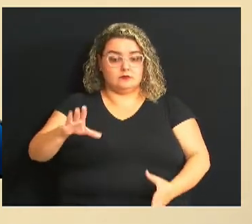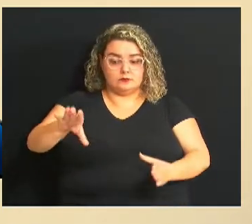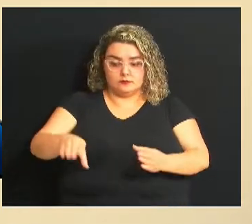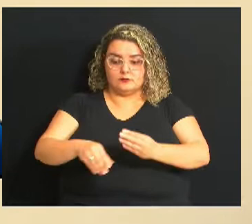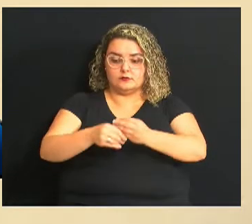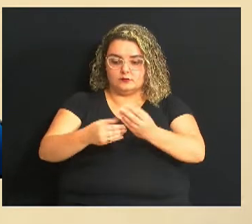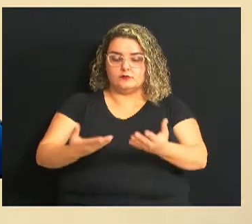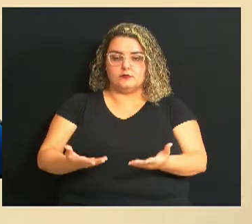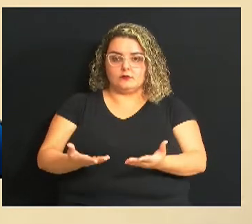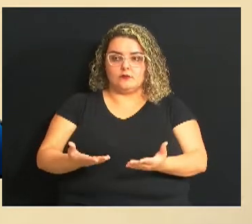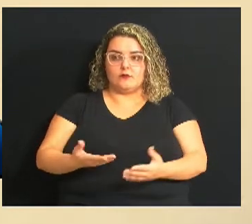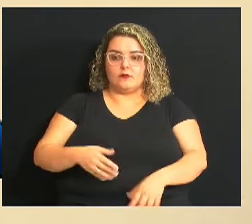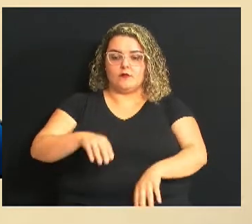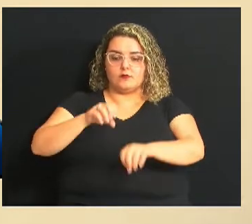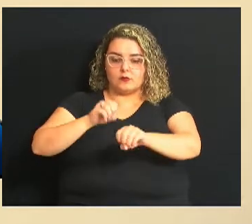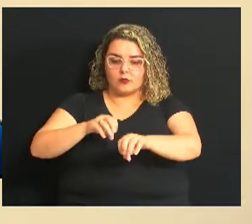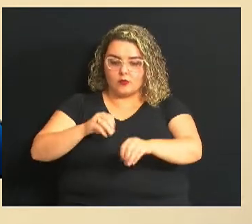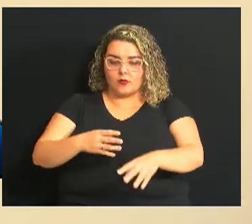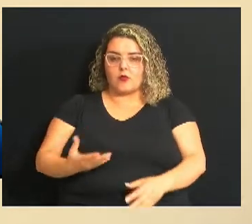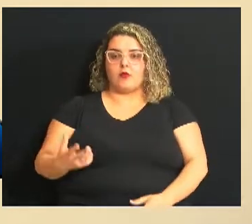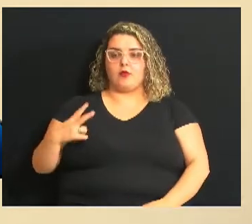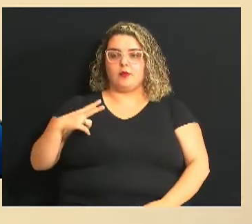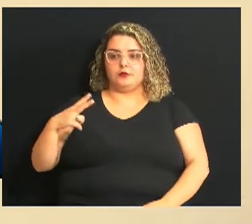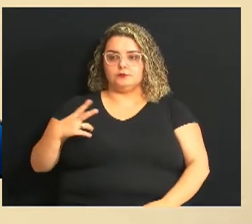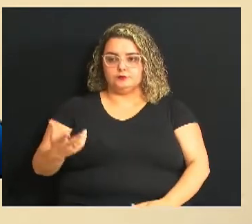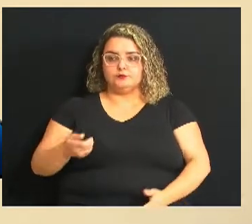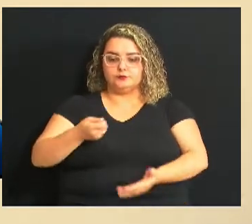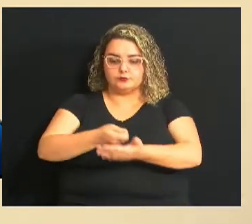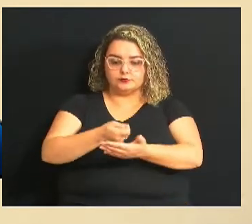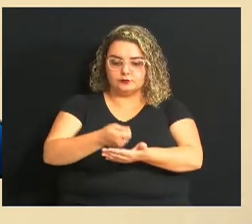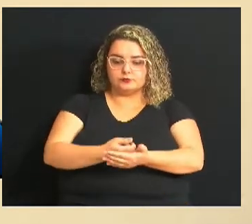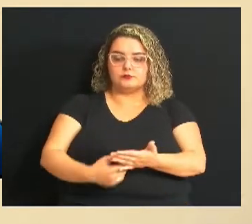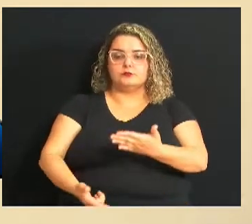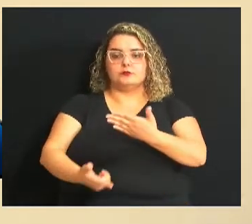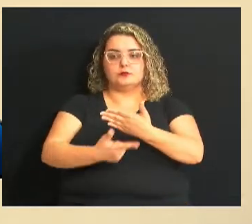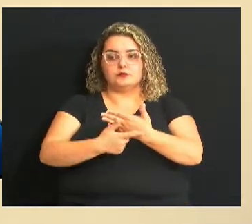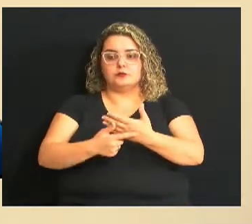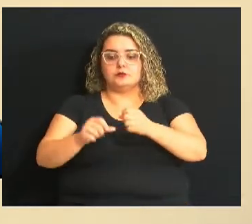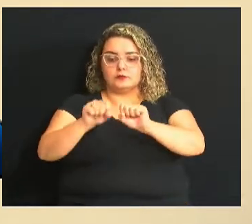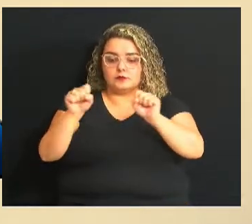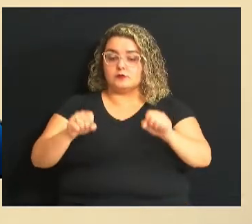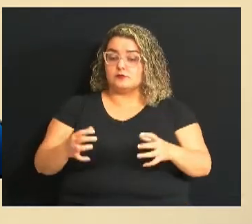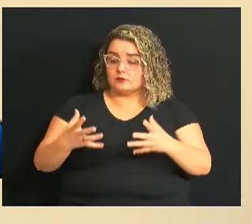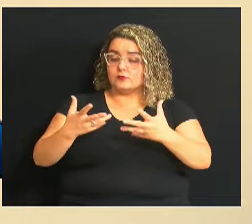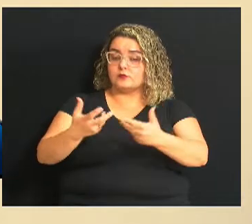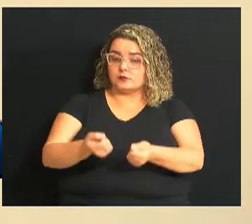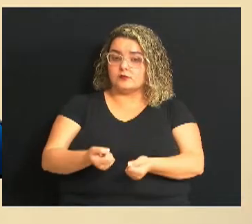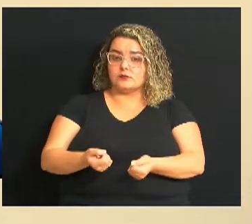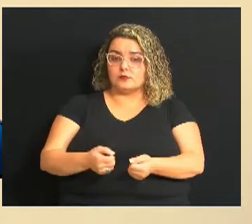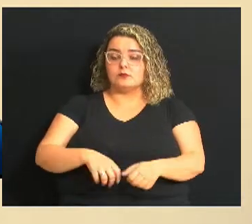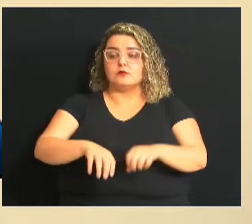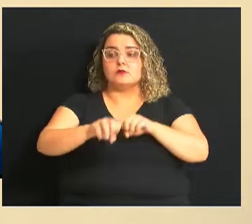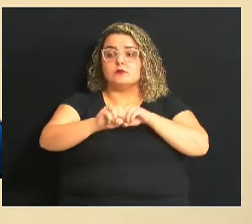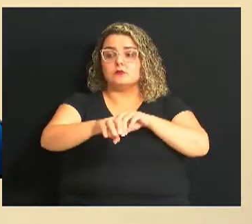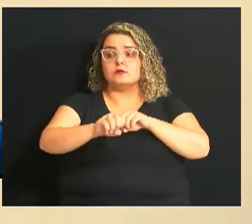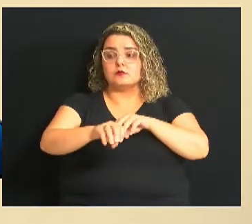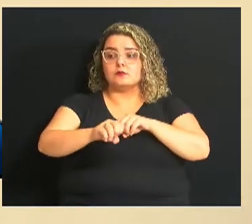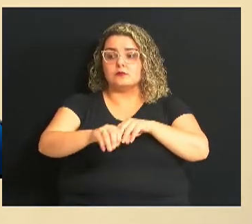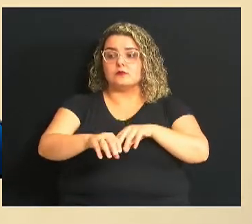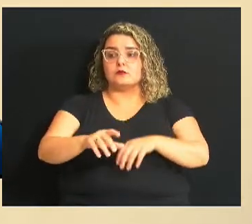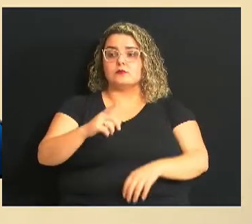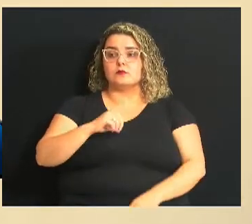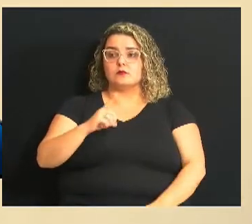complementada com a educação privada que cumpre o seu papel no sistema como um todo, a educação